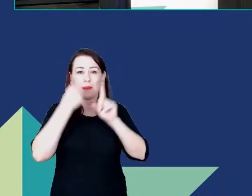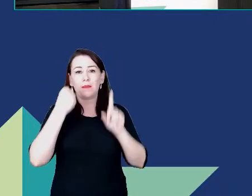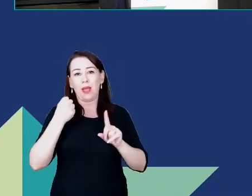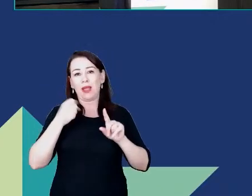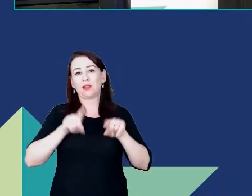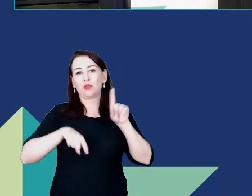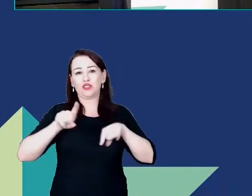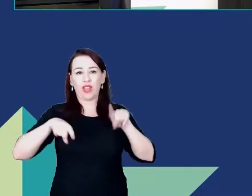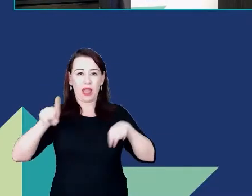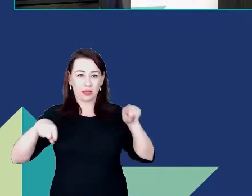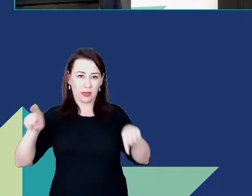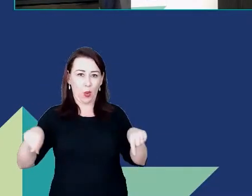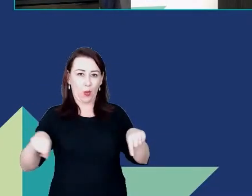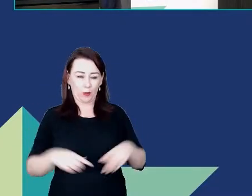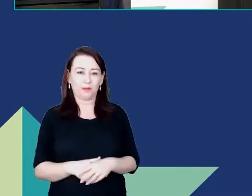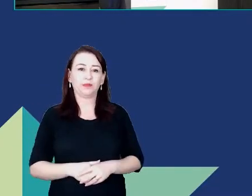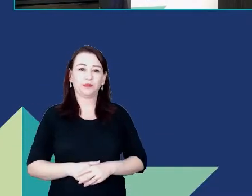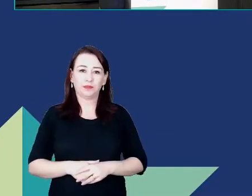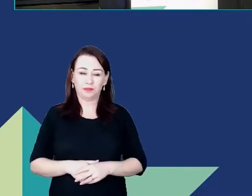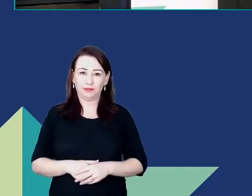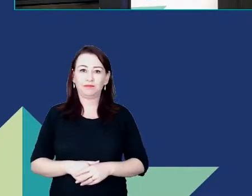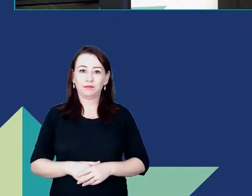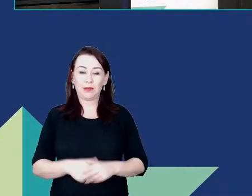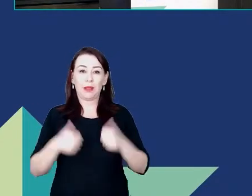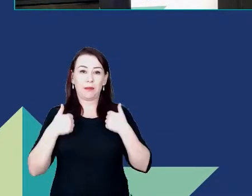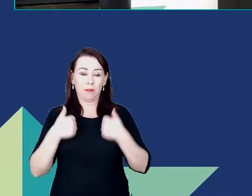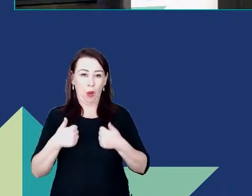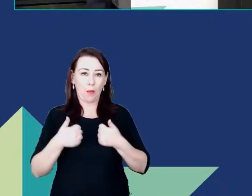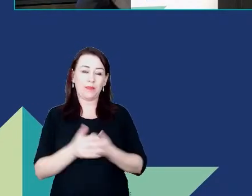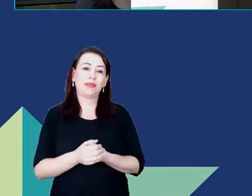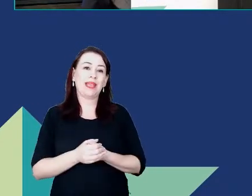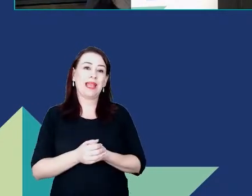vazios. Bom,